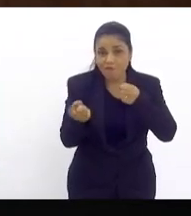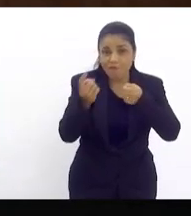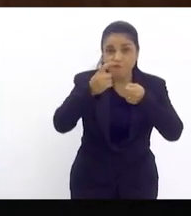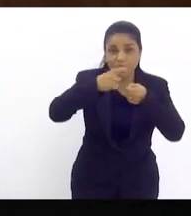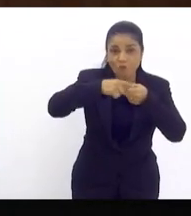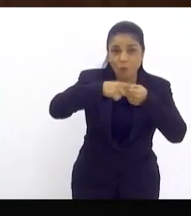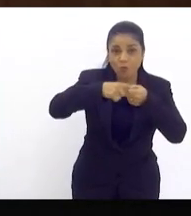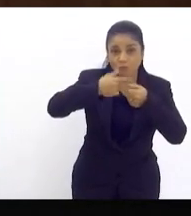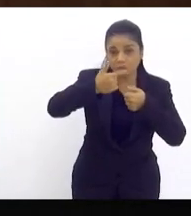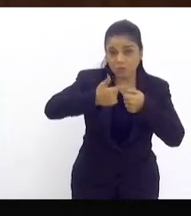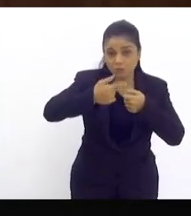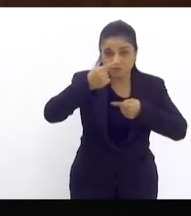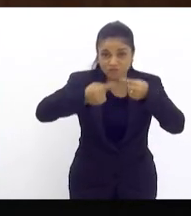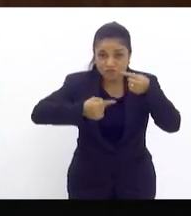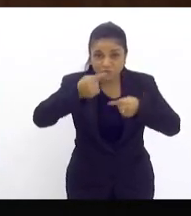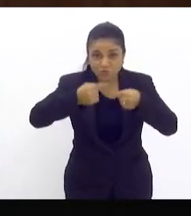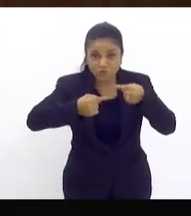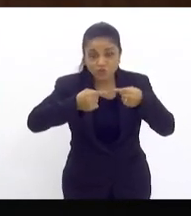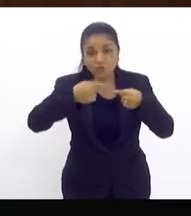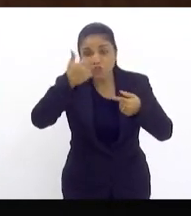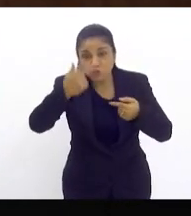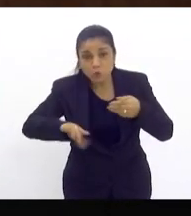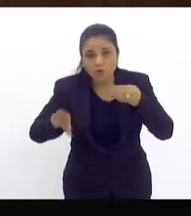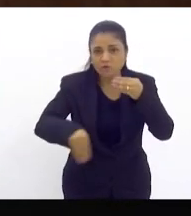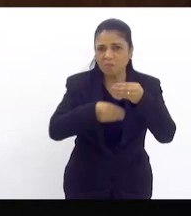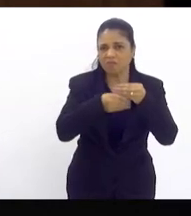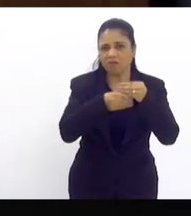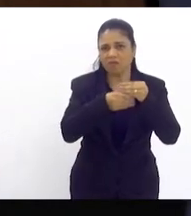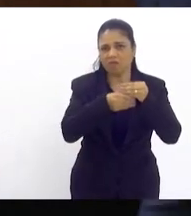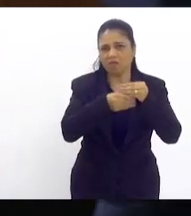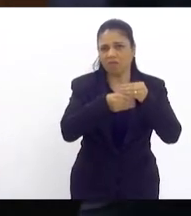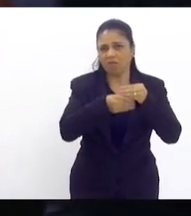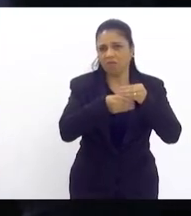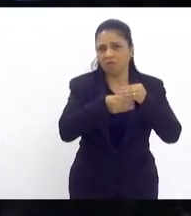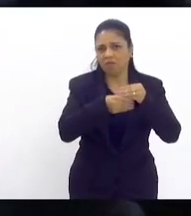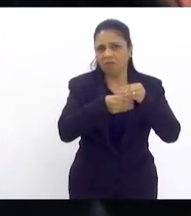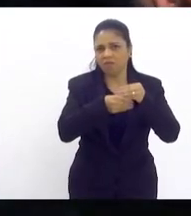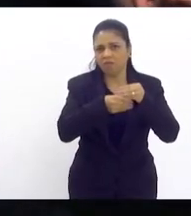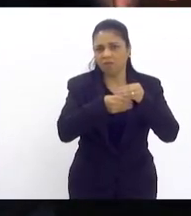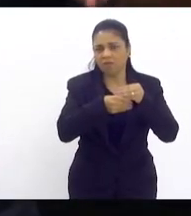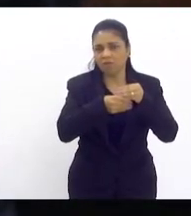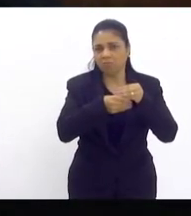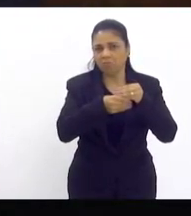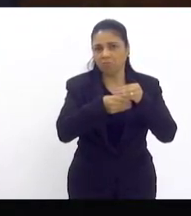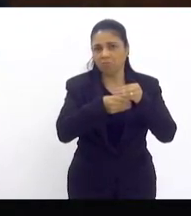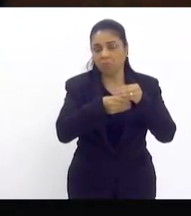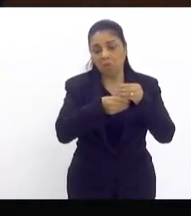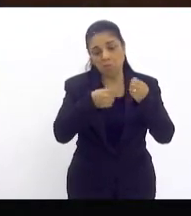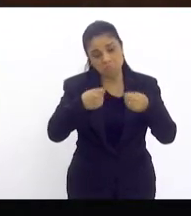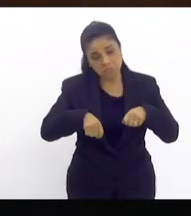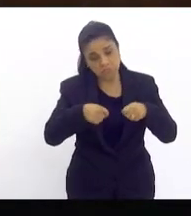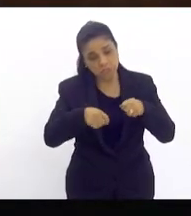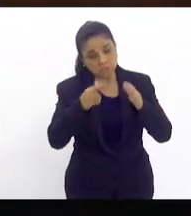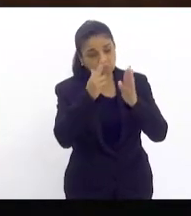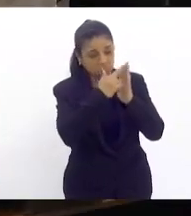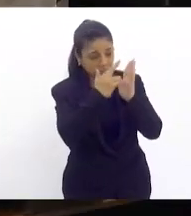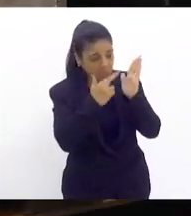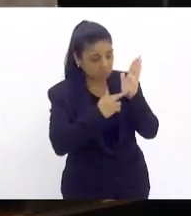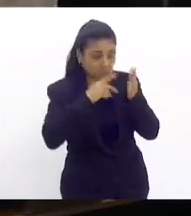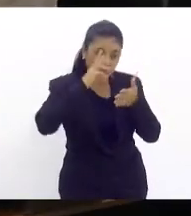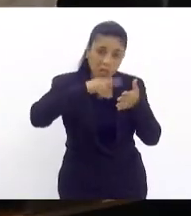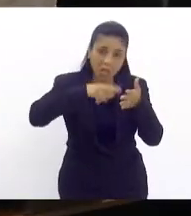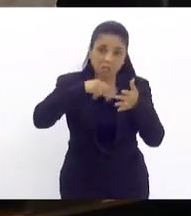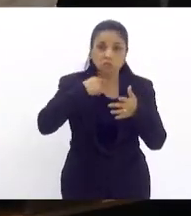a discutir e possa ser emendado então é interessante ler aí o Regimento a gente acabar com a